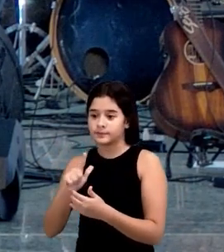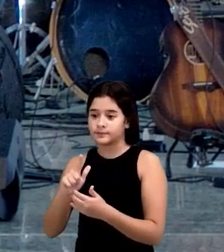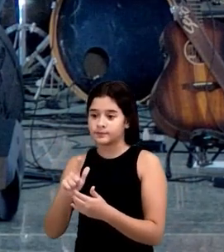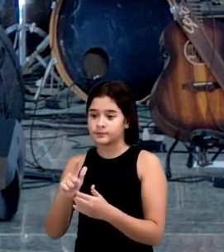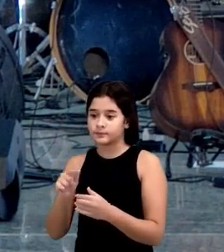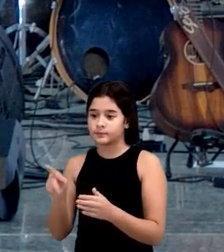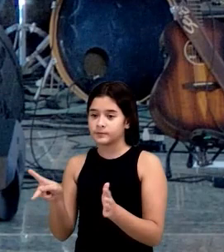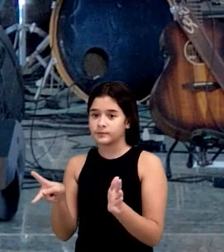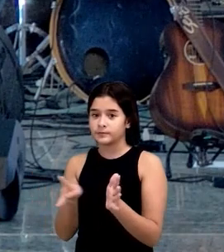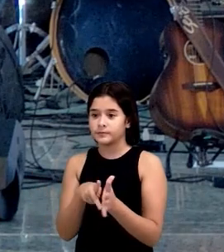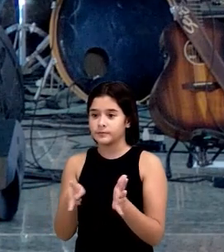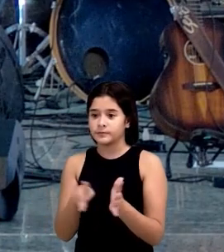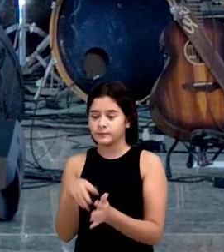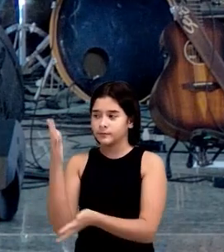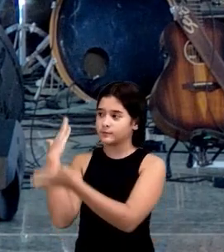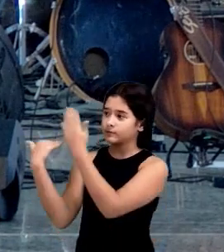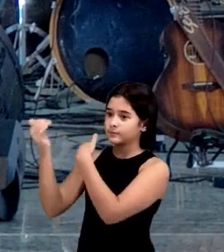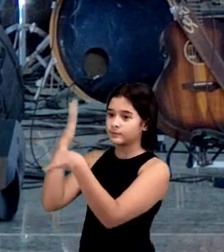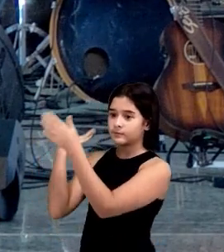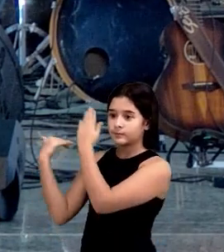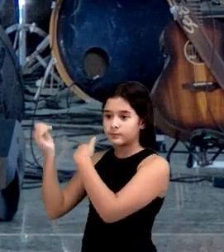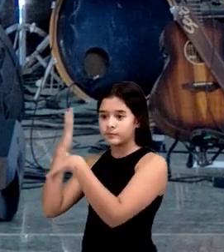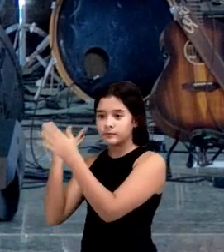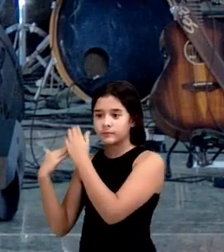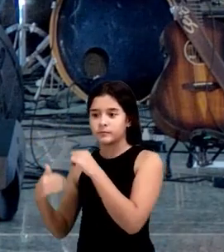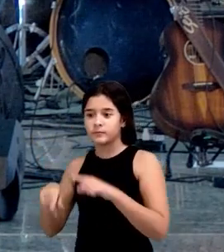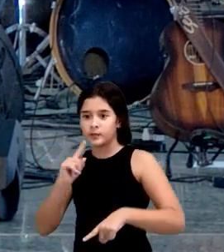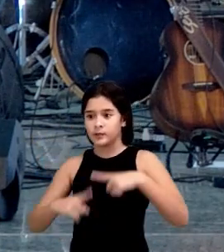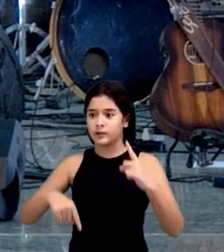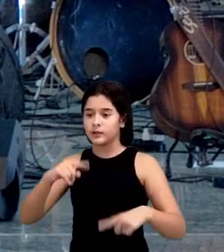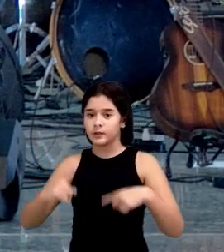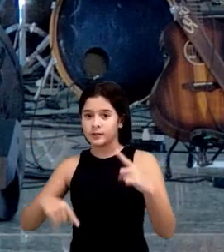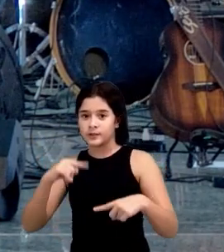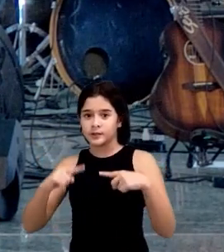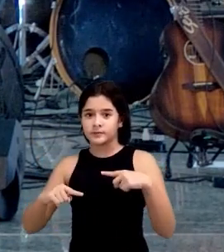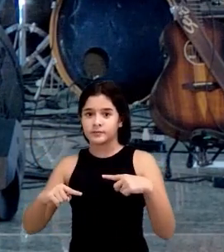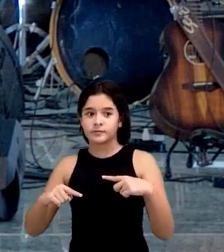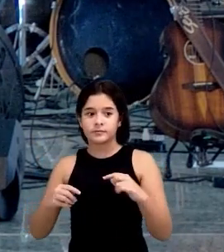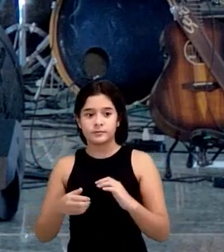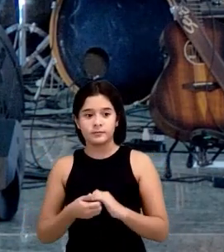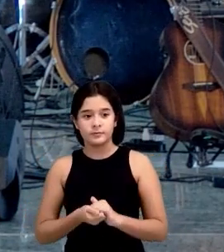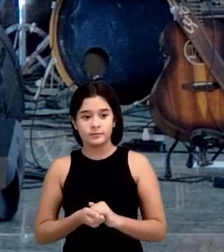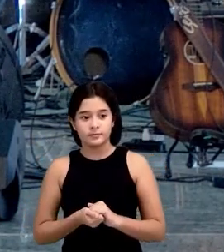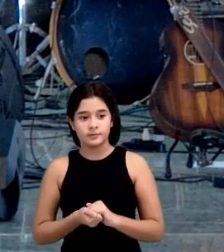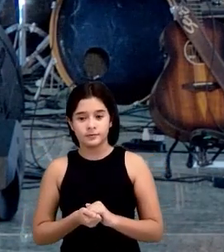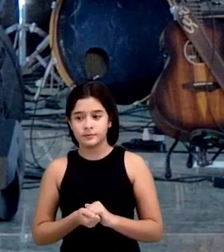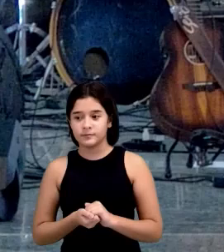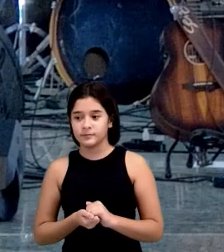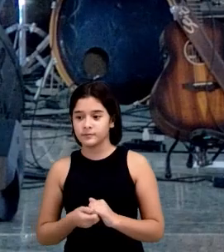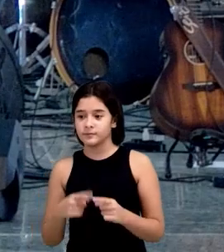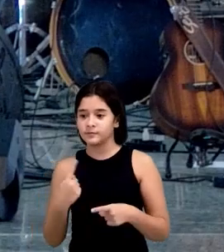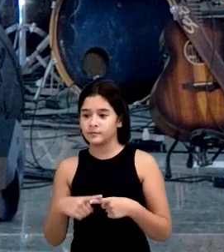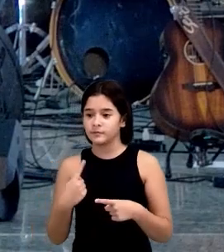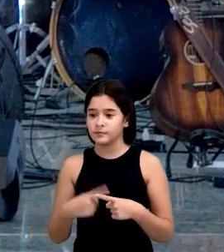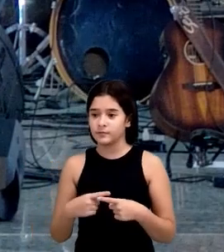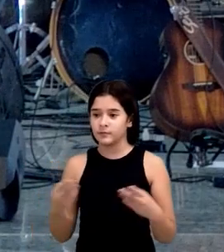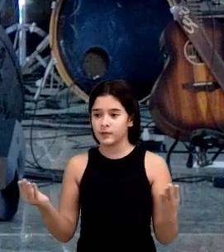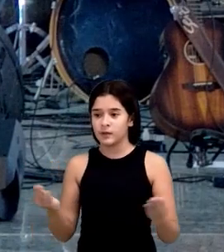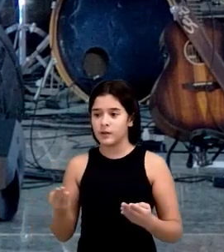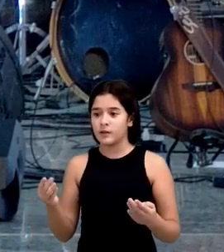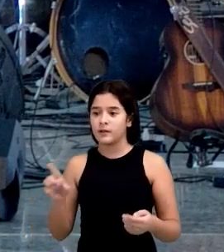e toda uma estética para saber o melhor lugar de iluminação, né? Naquela época simplesmente se acendia o candeeiro e se colocava no lugar